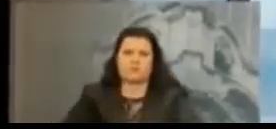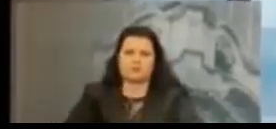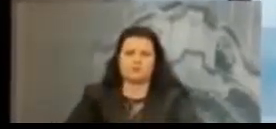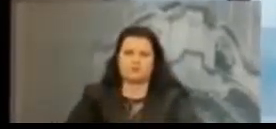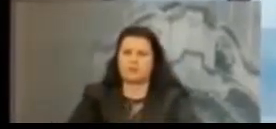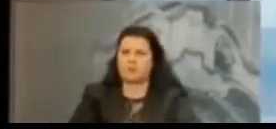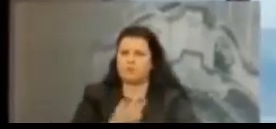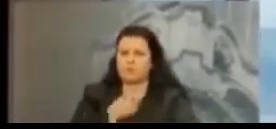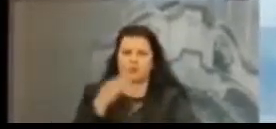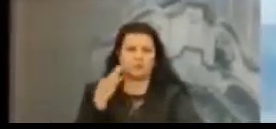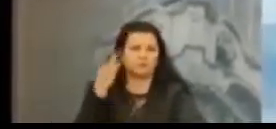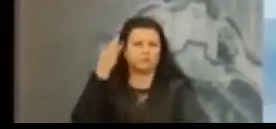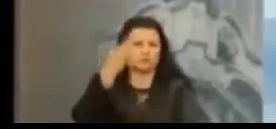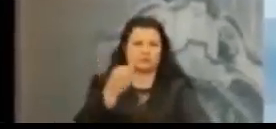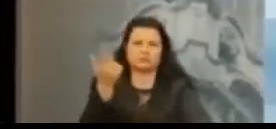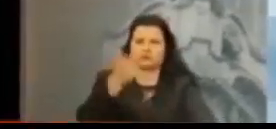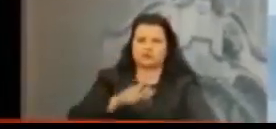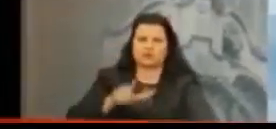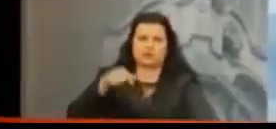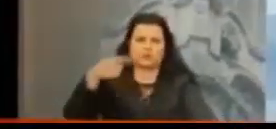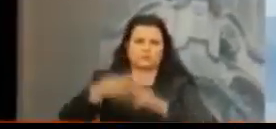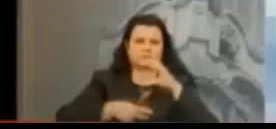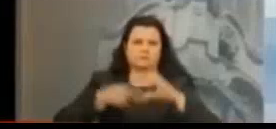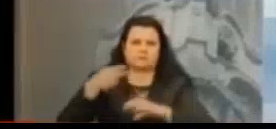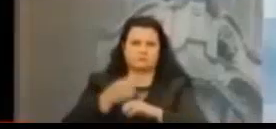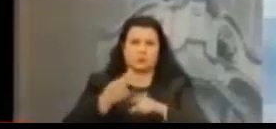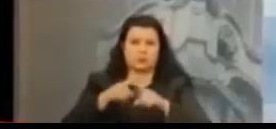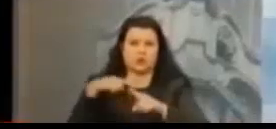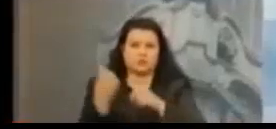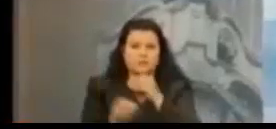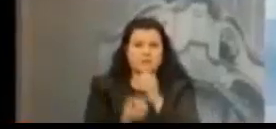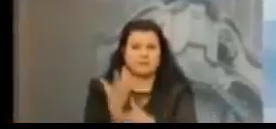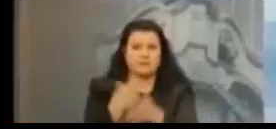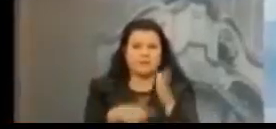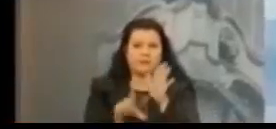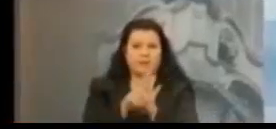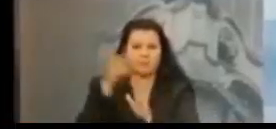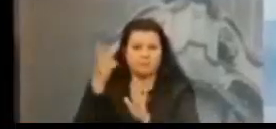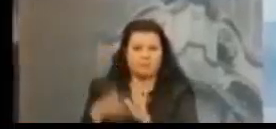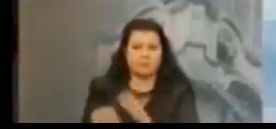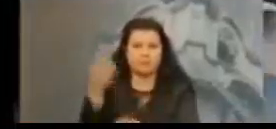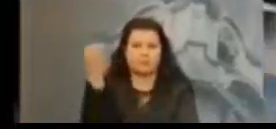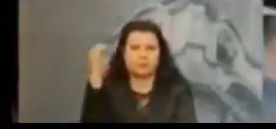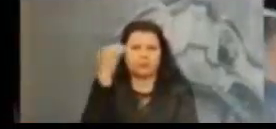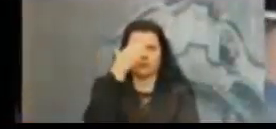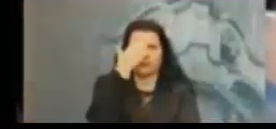não aconteça dentro da Câmara que legisla para Porto Alegre. Muito obrigada.